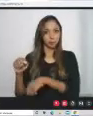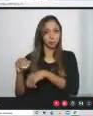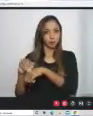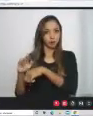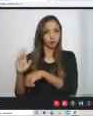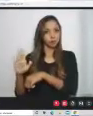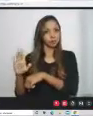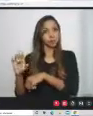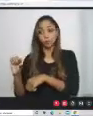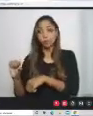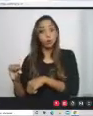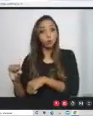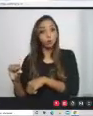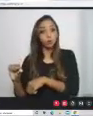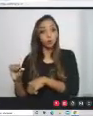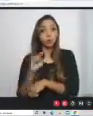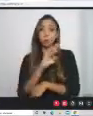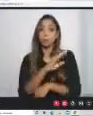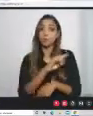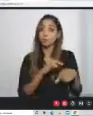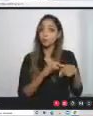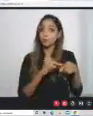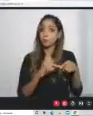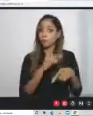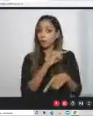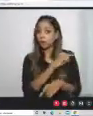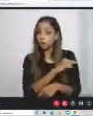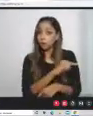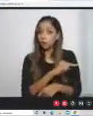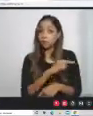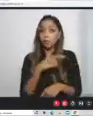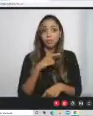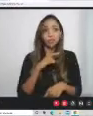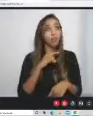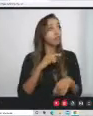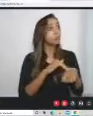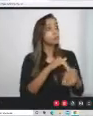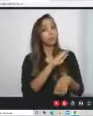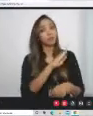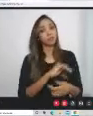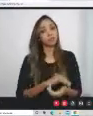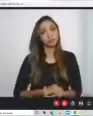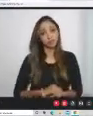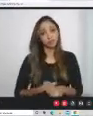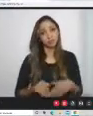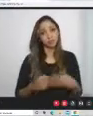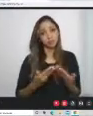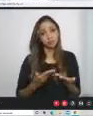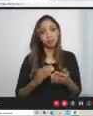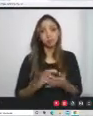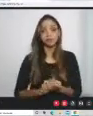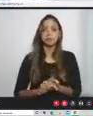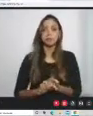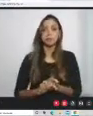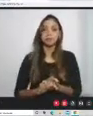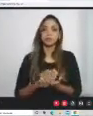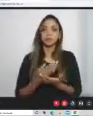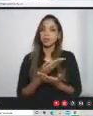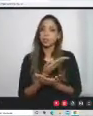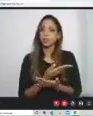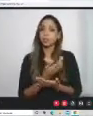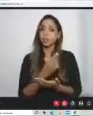essa quantidade. Ou seja, já tem uma área descoberta muito alta, né, e assim as duas unidades, Suzete